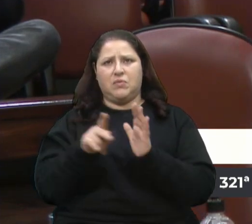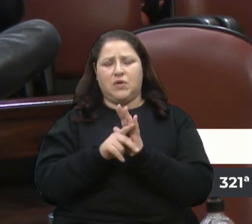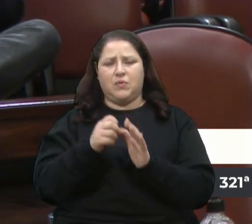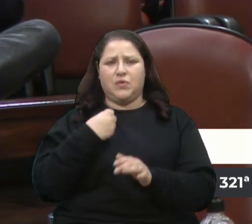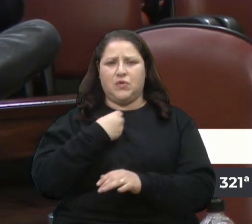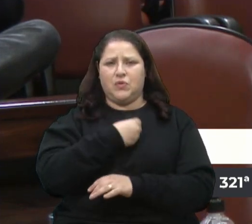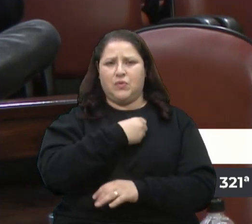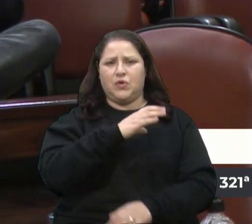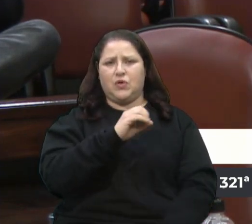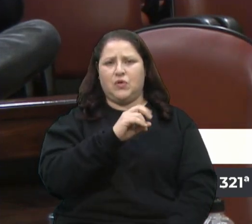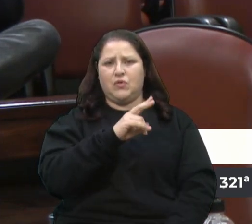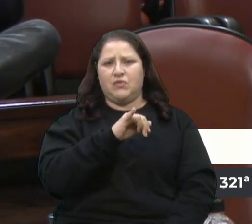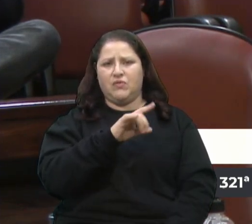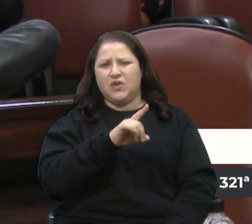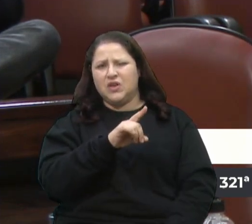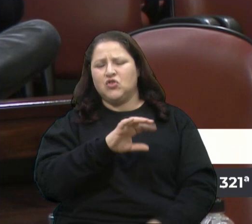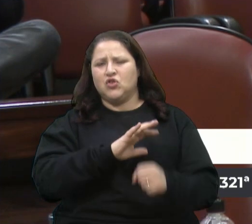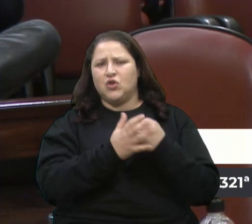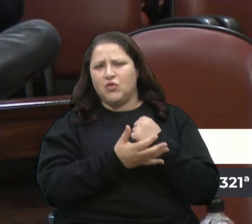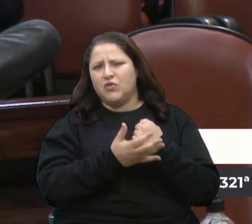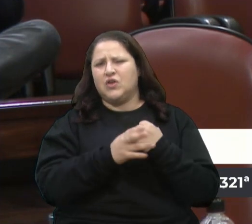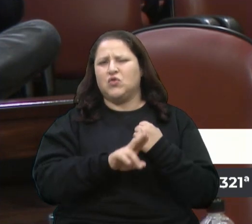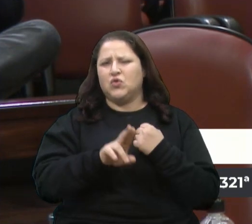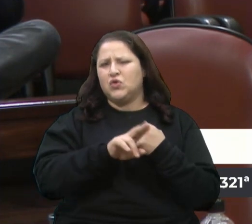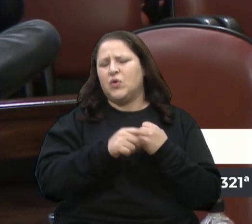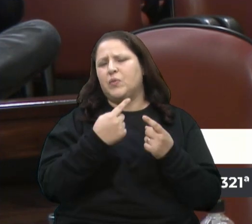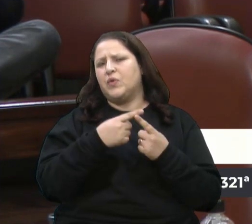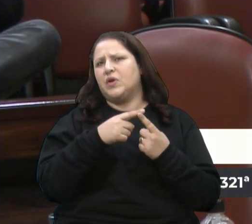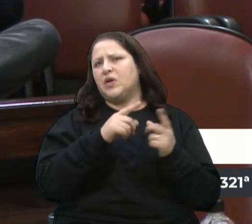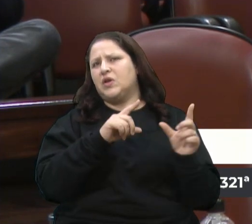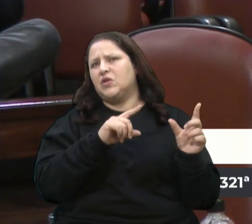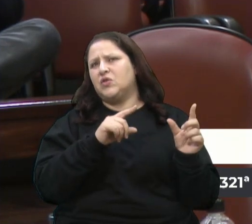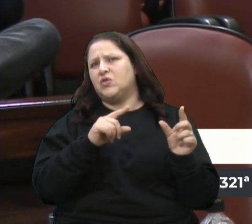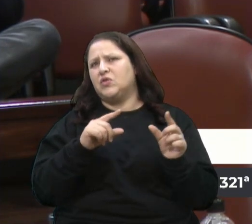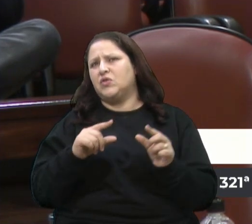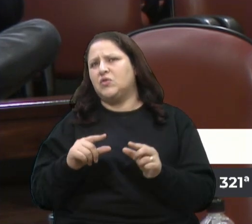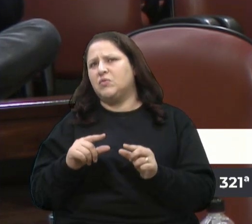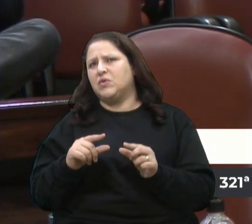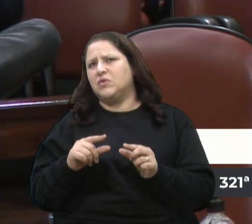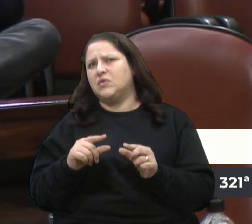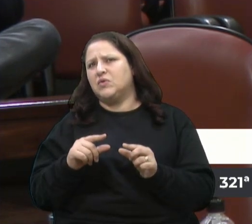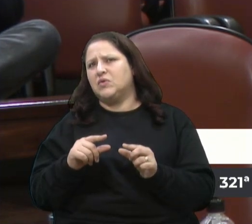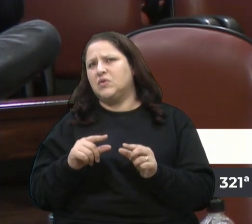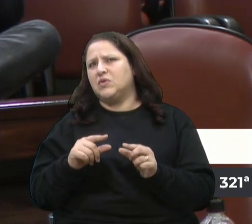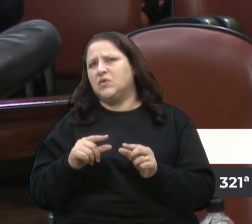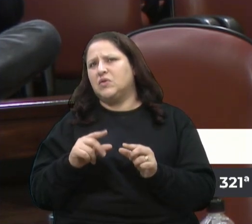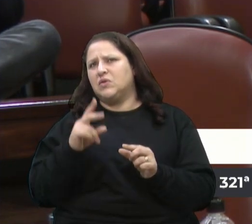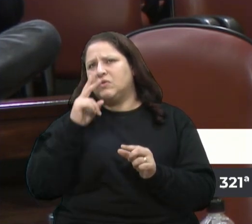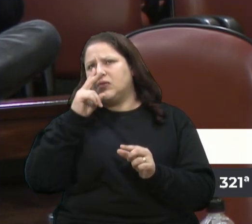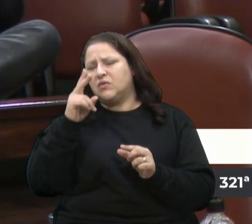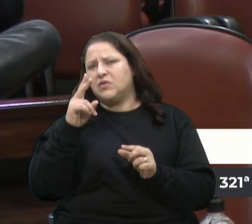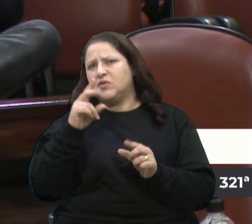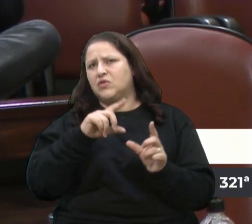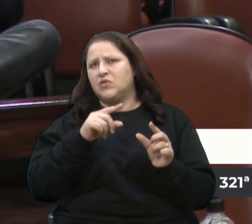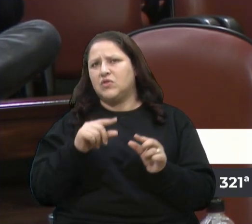foram utilizados, o que aconteceu, porque teve essa diminuição tão enorme de pessoas,